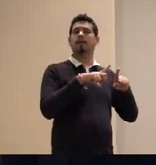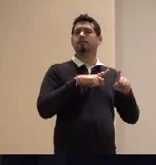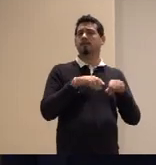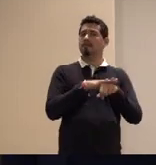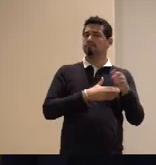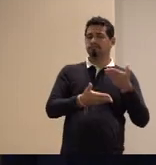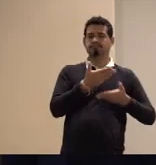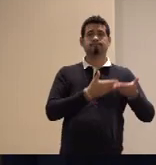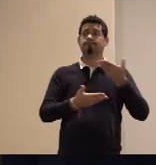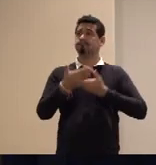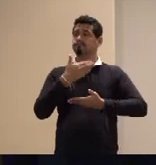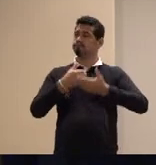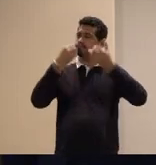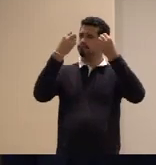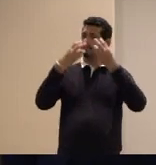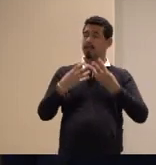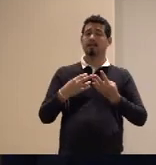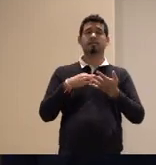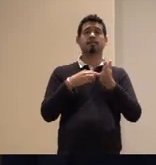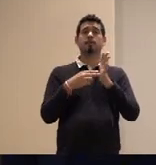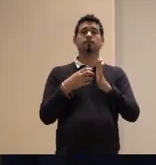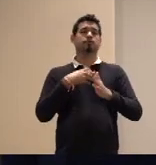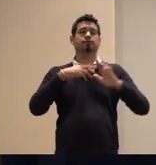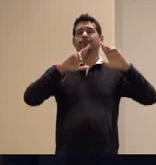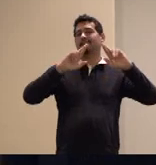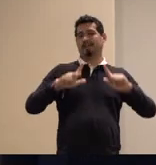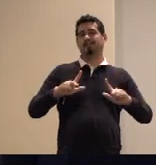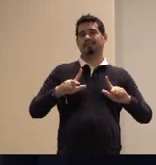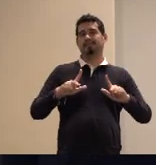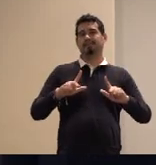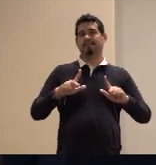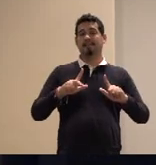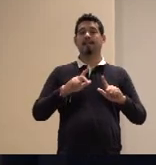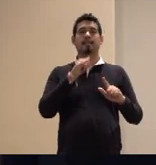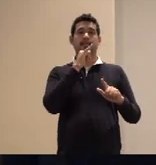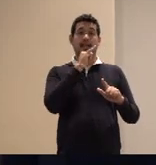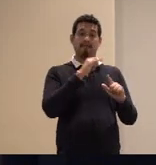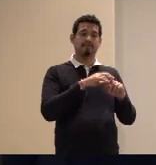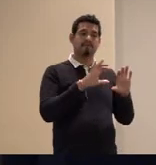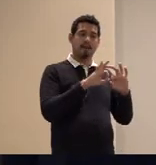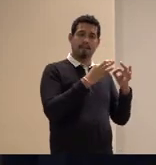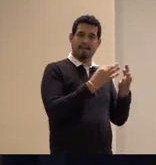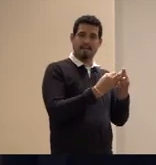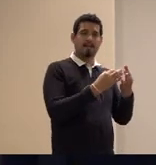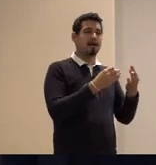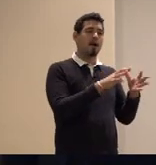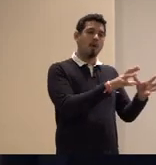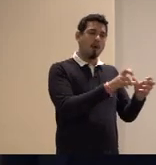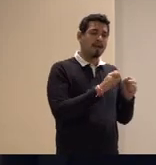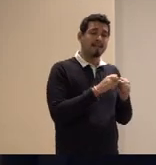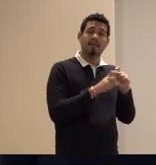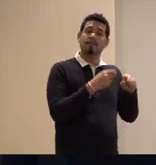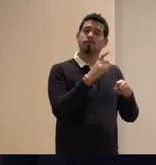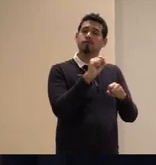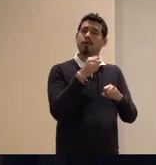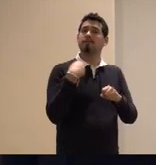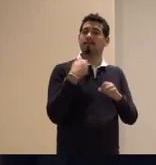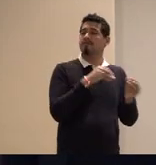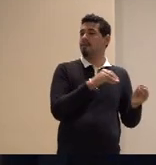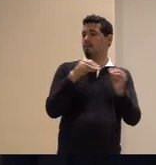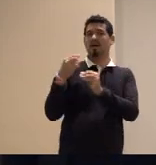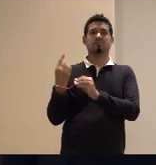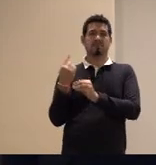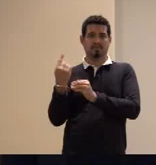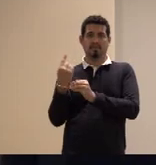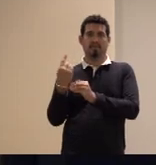vocês, é uma modalidade diferenciada aí de pós-acolhimento, e são caminhos,